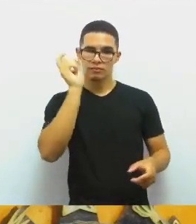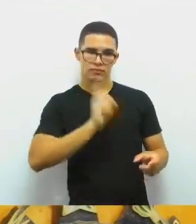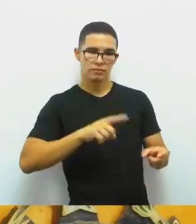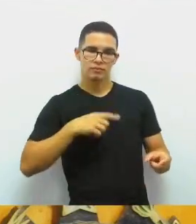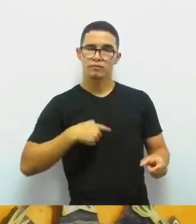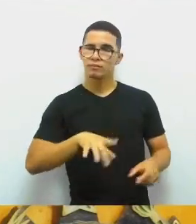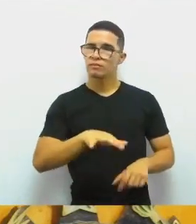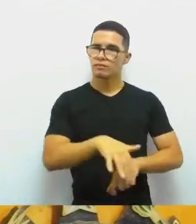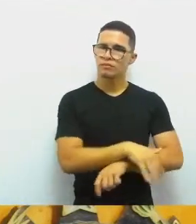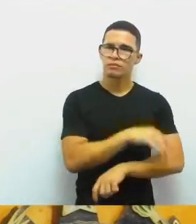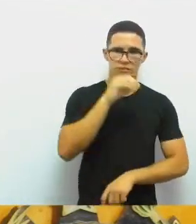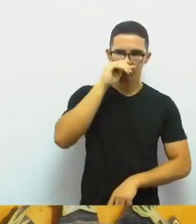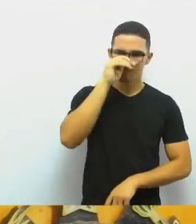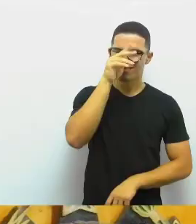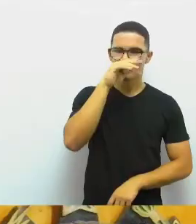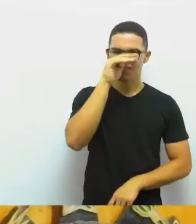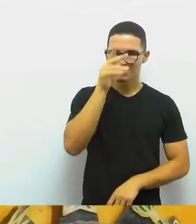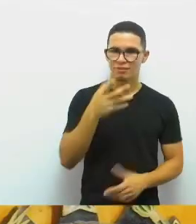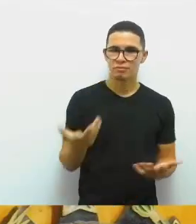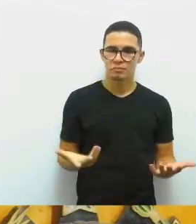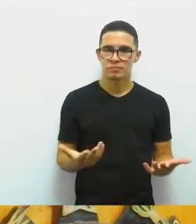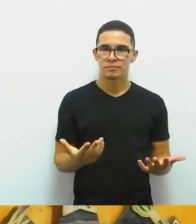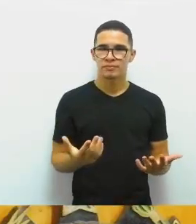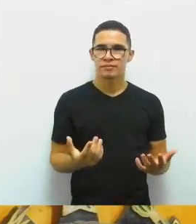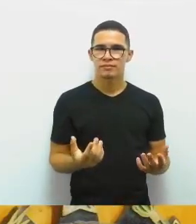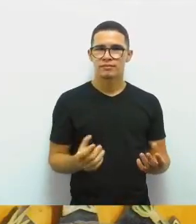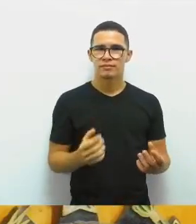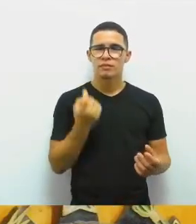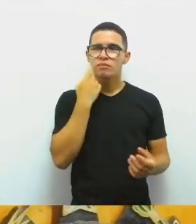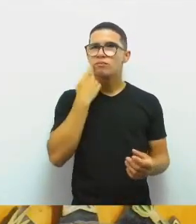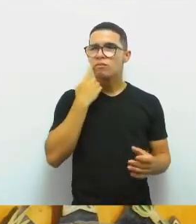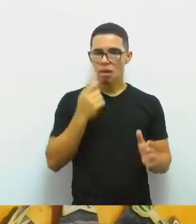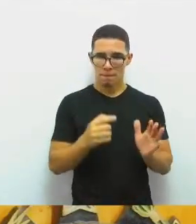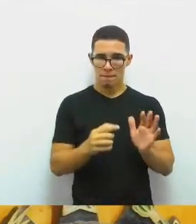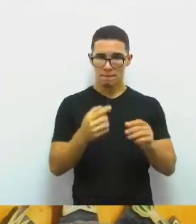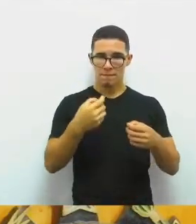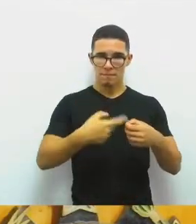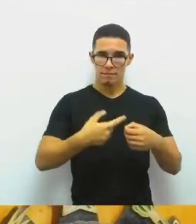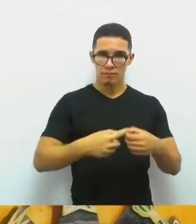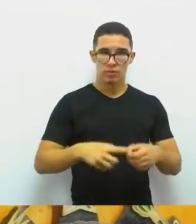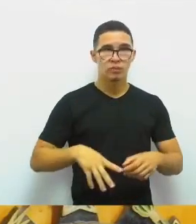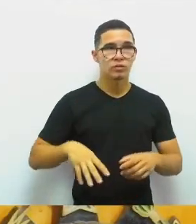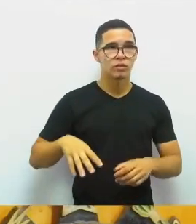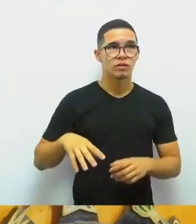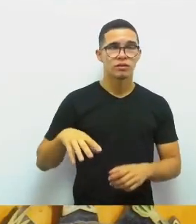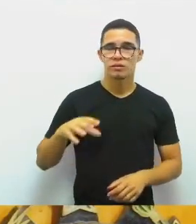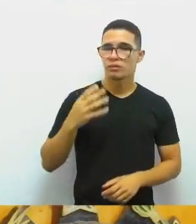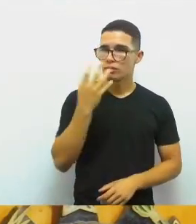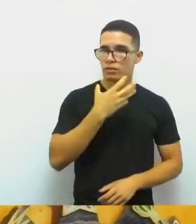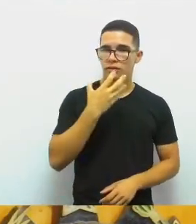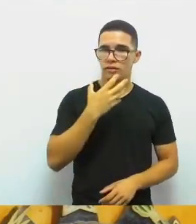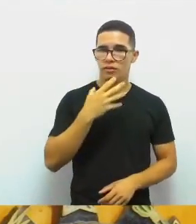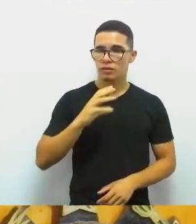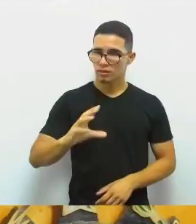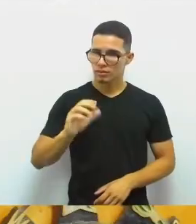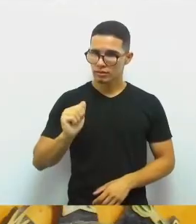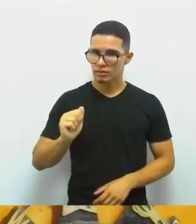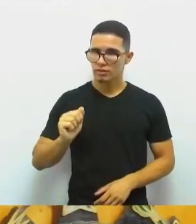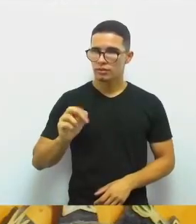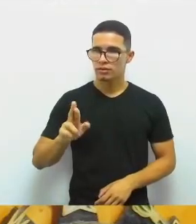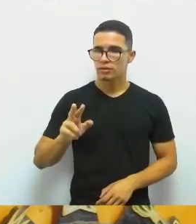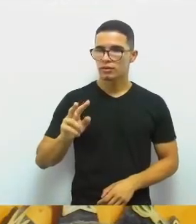do Chafariz, em frente ao Recanto dos Pescadores, no bairro Garatucaia. Indicação